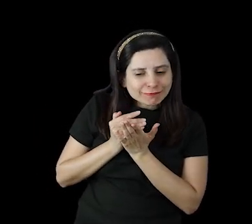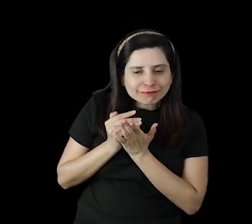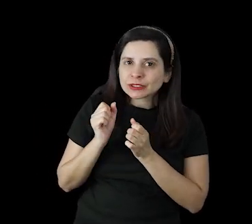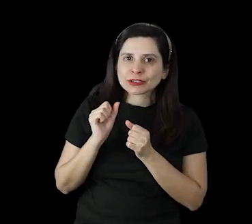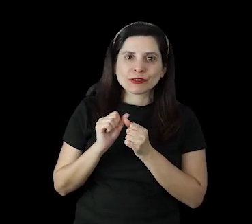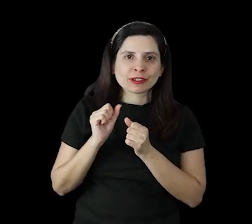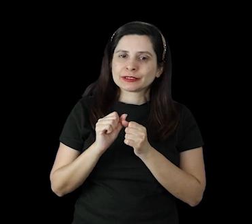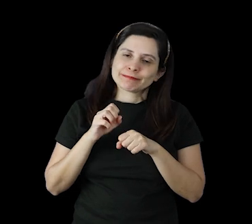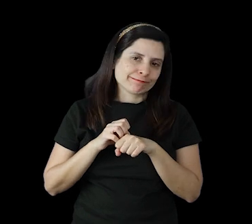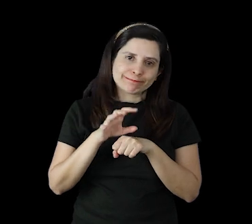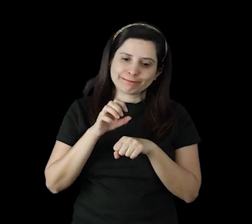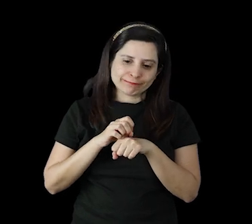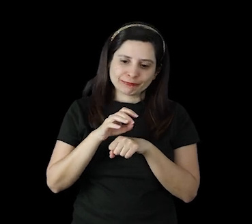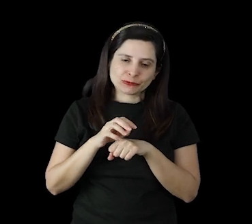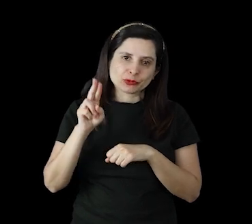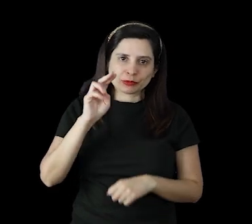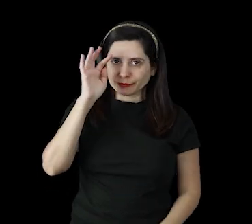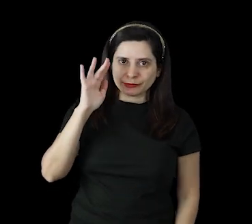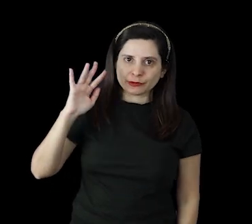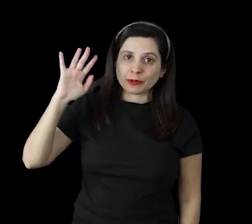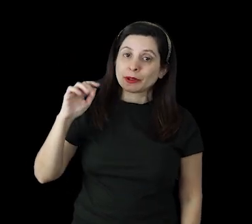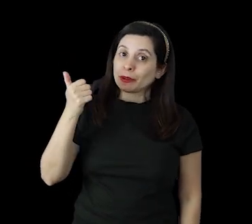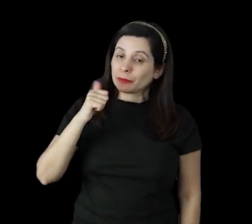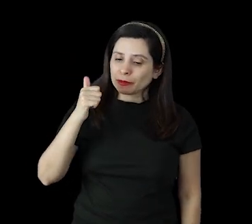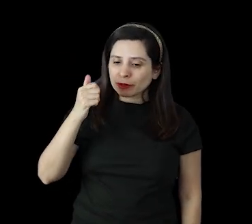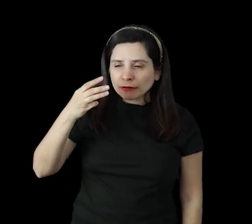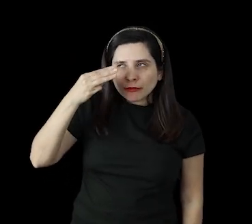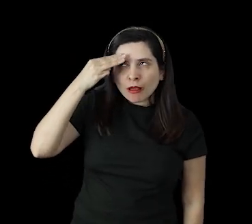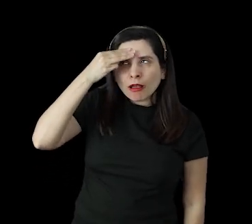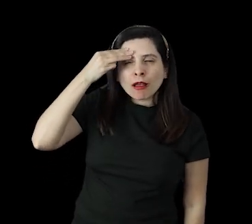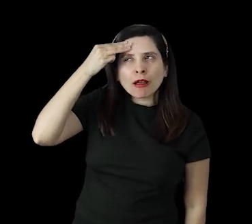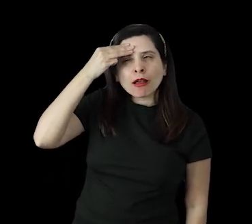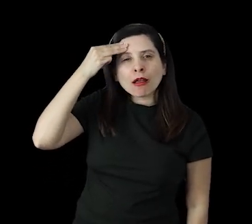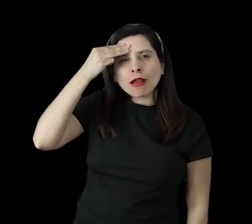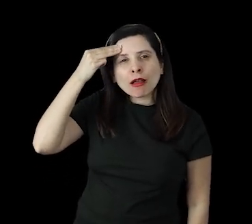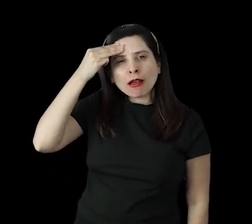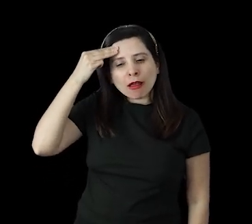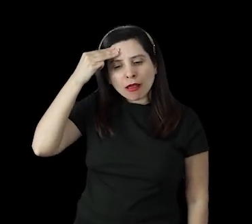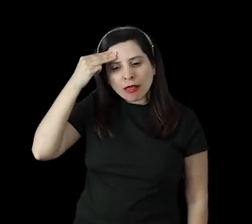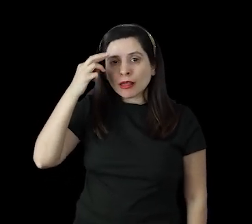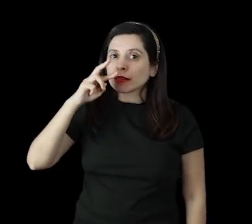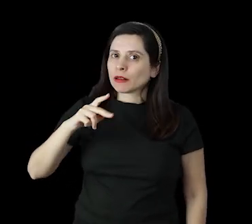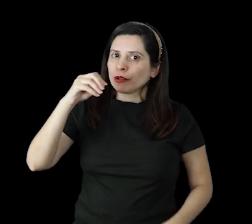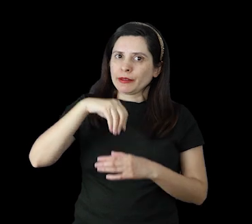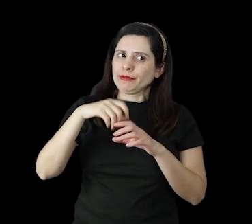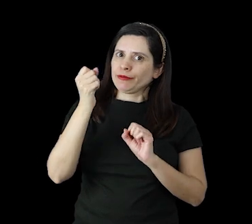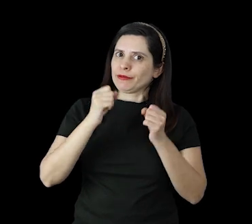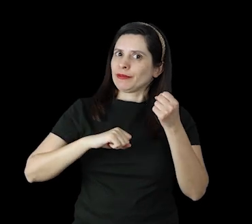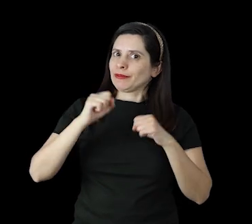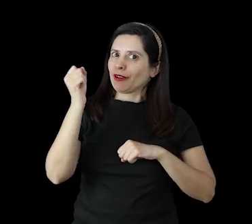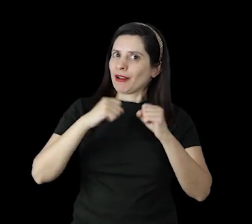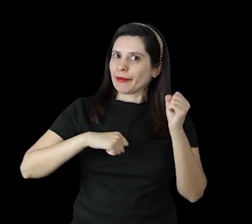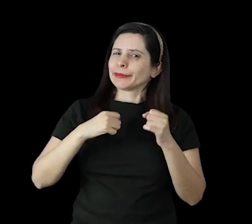faço isso e não recomendo usar teoria. Eu crio livremente. Aquilo que eu falei, não é processo de fábrica, assim, não dá para